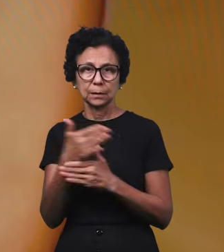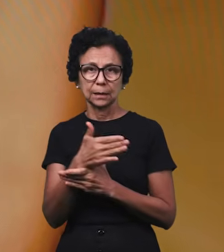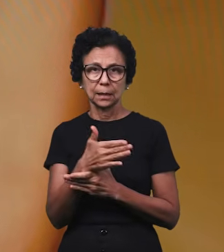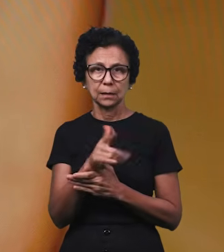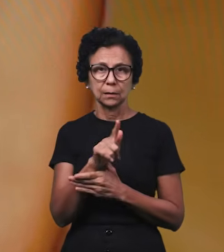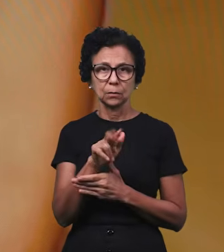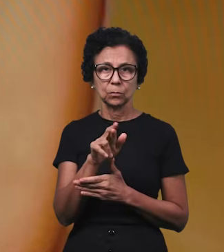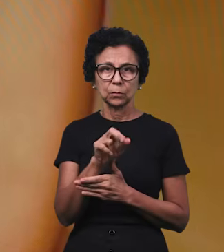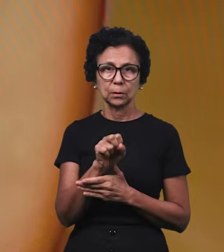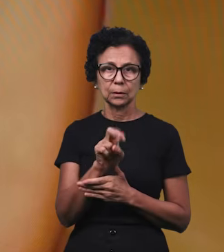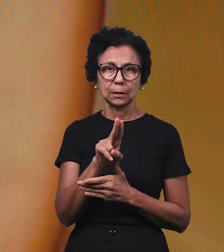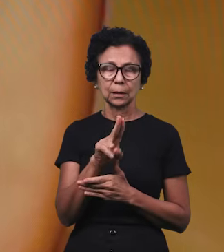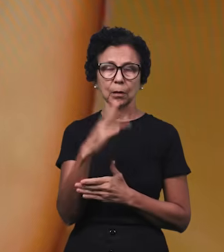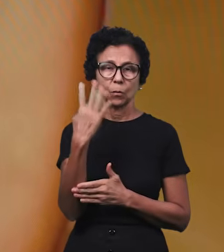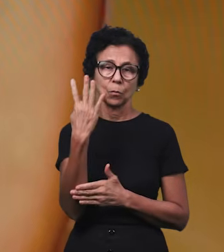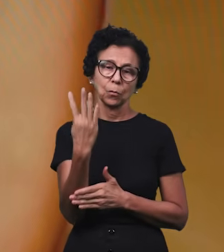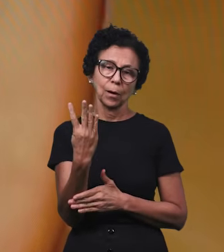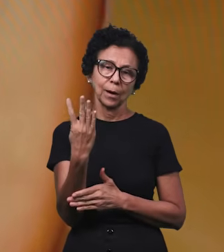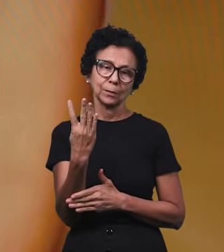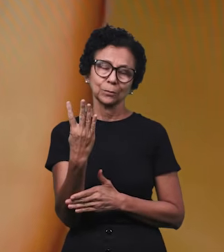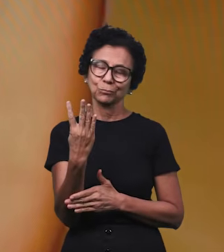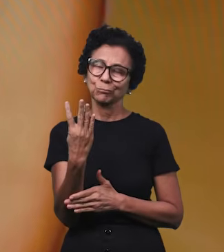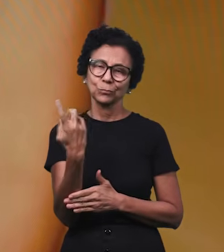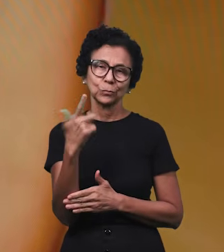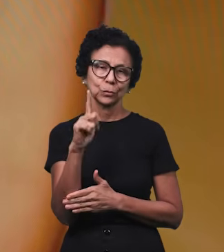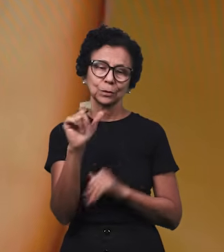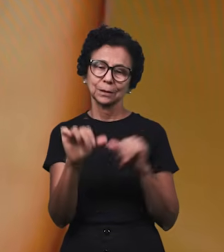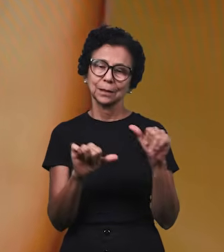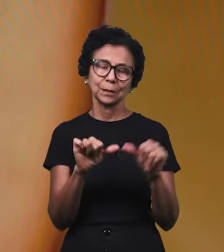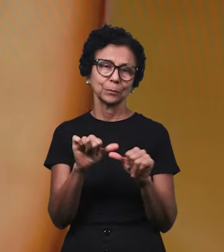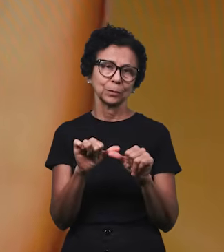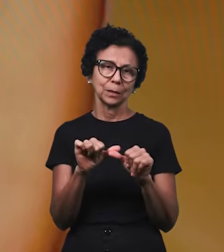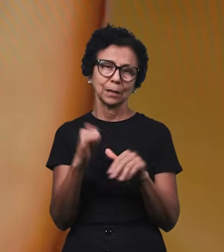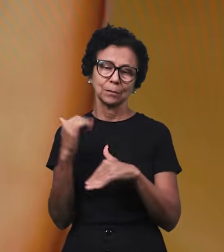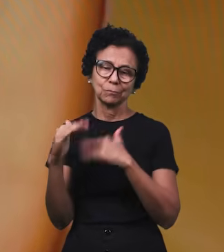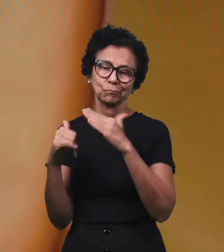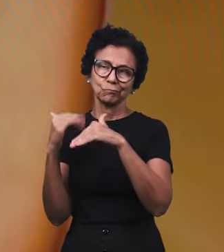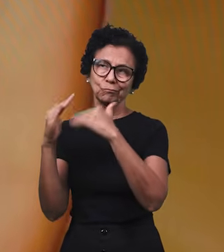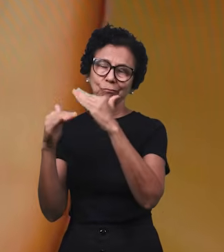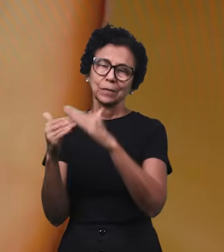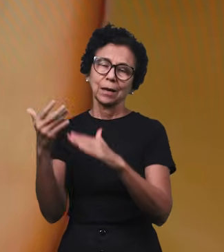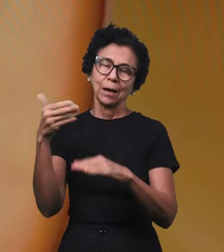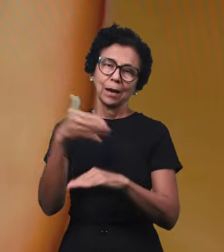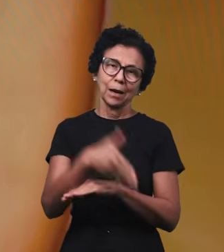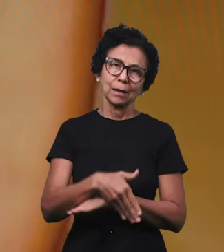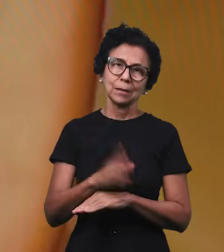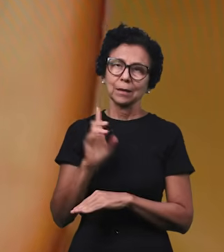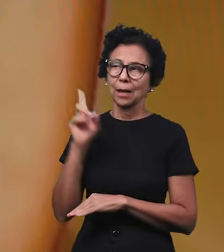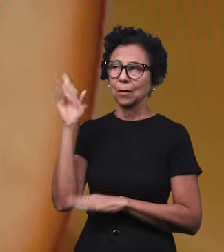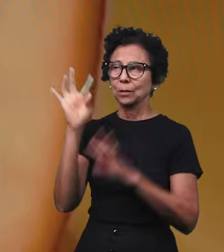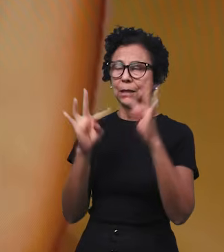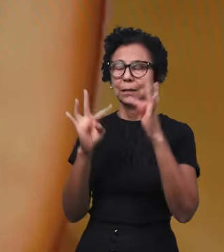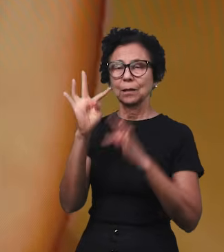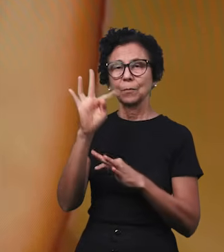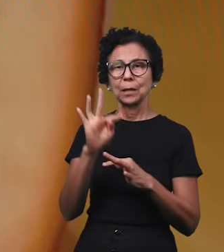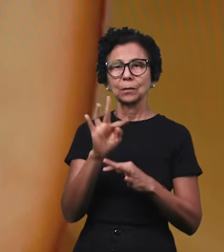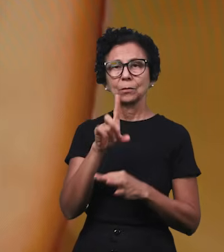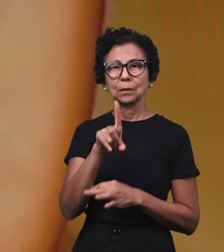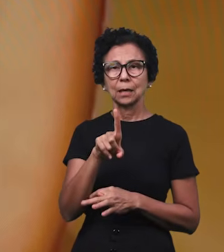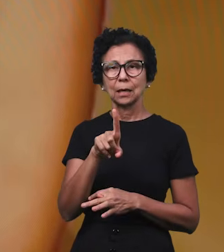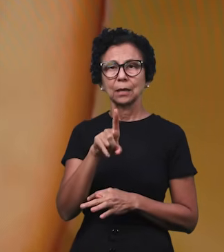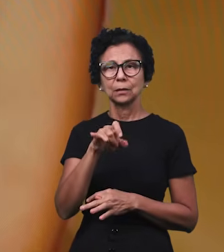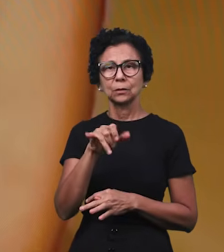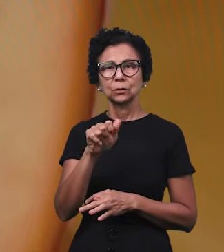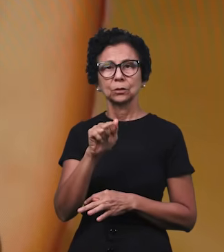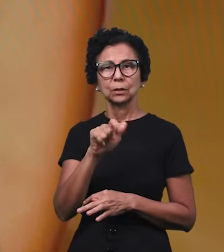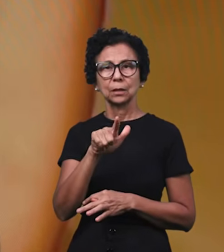grau 4, não tem como você reverter, vai ser um processo progressivo para a diálise. Ou não, alguns pacientes